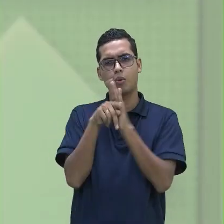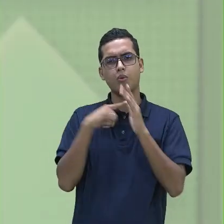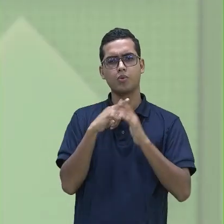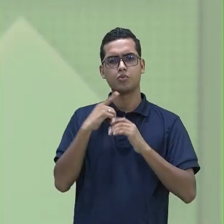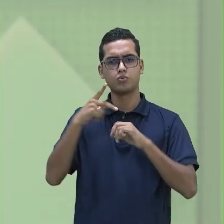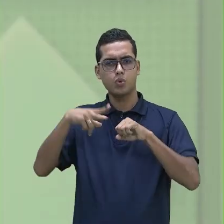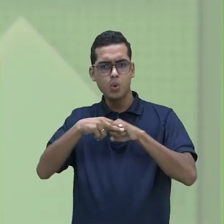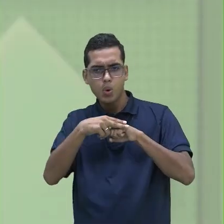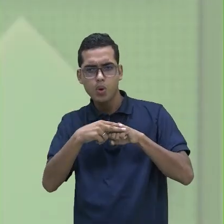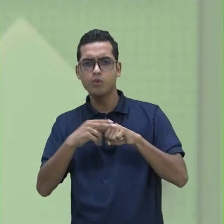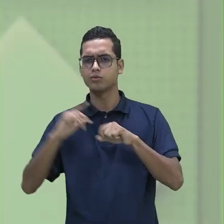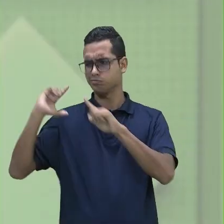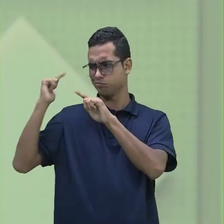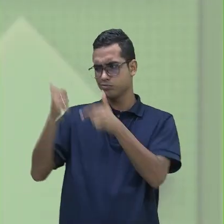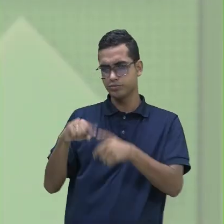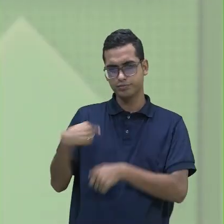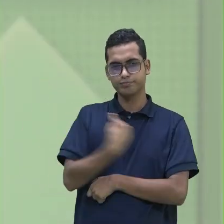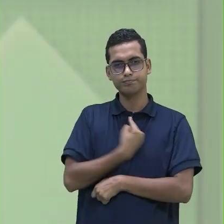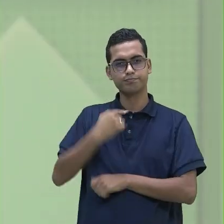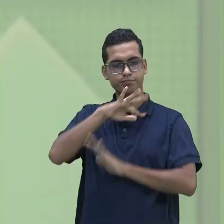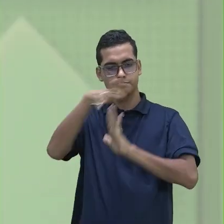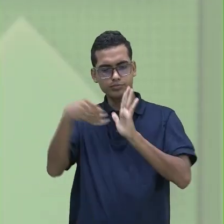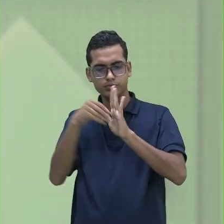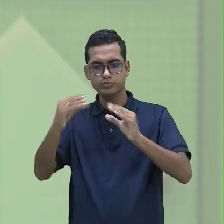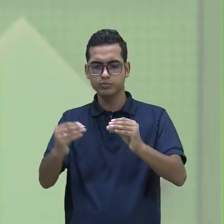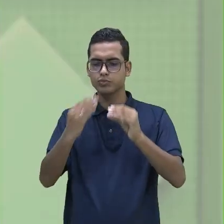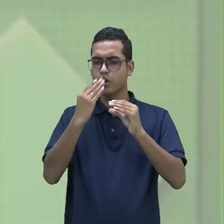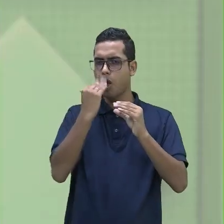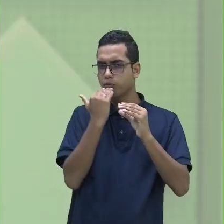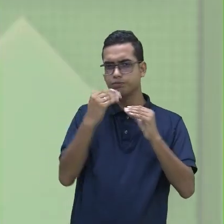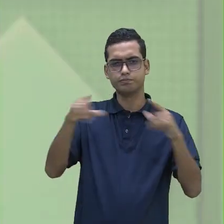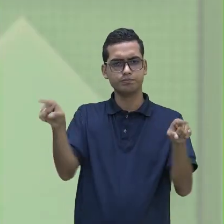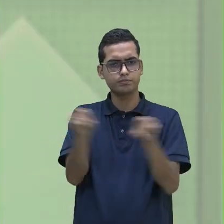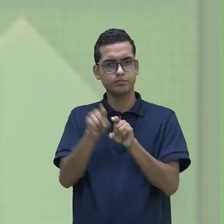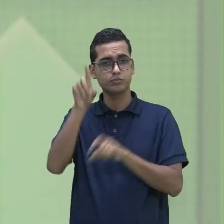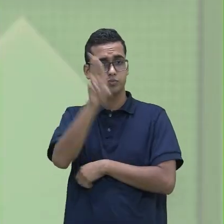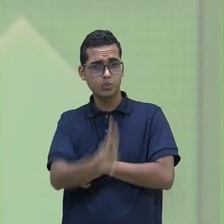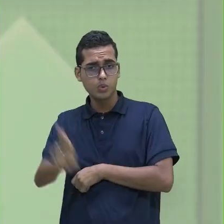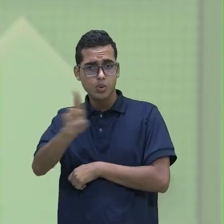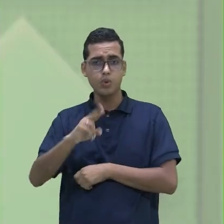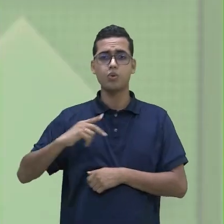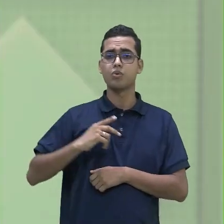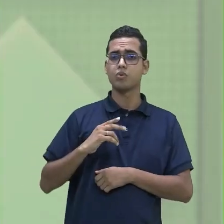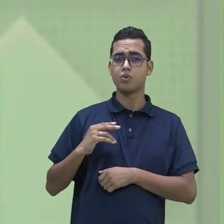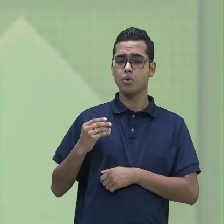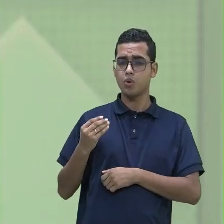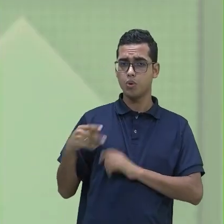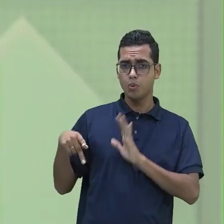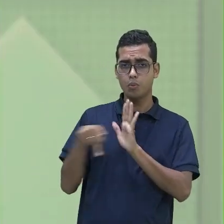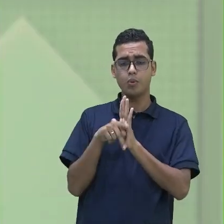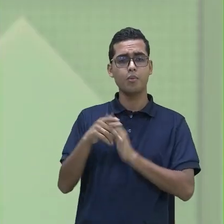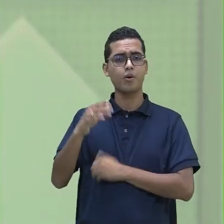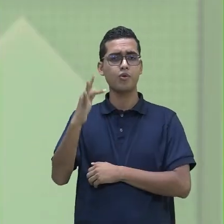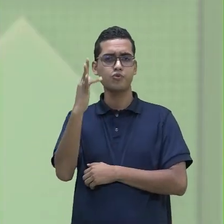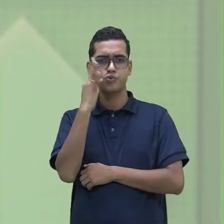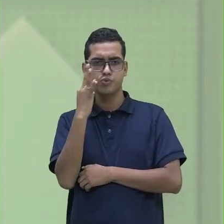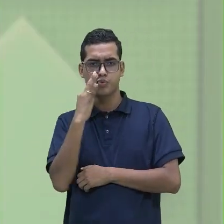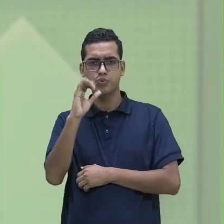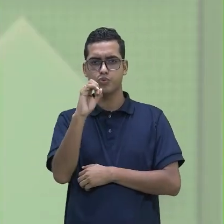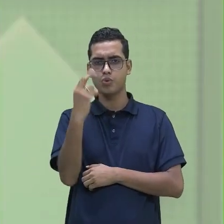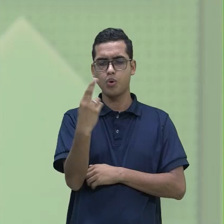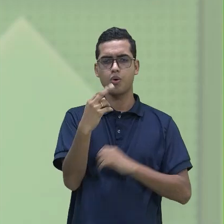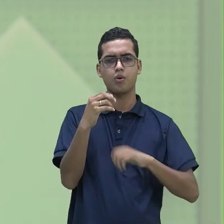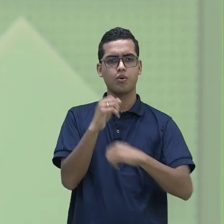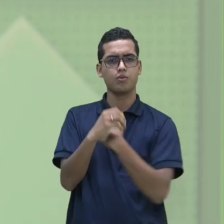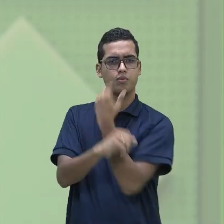uso nessas populações, que sabem qual é o uso que é dado àquele fruto, né, ou às